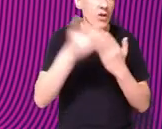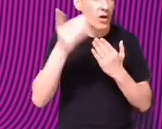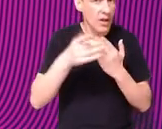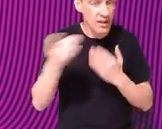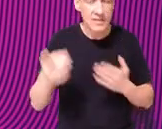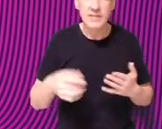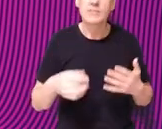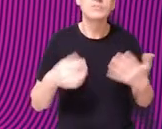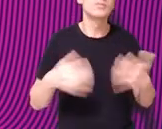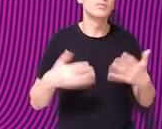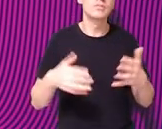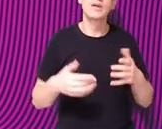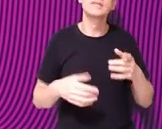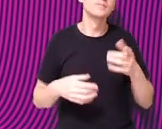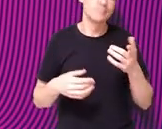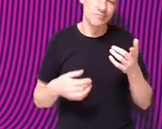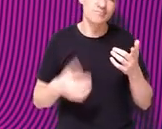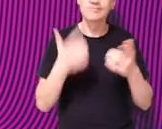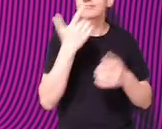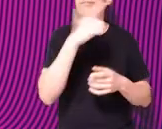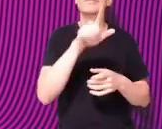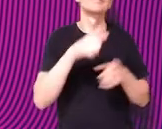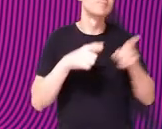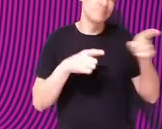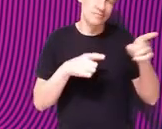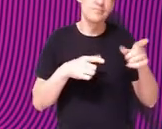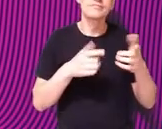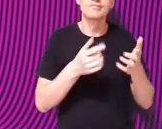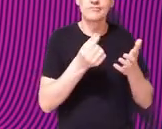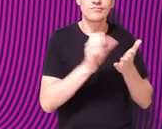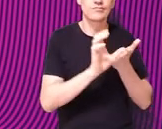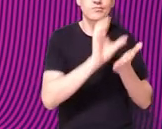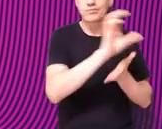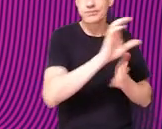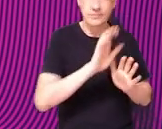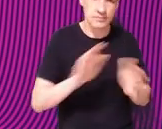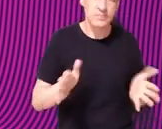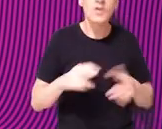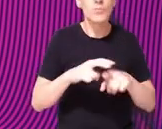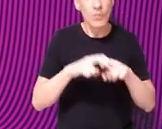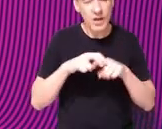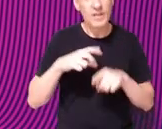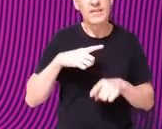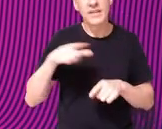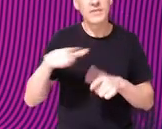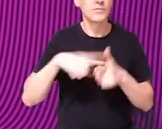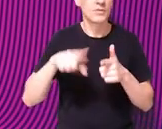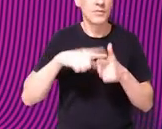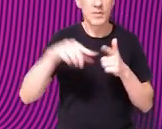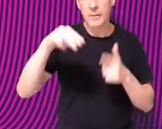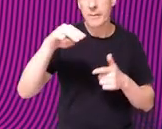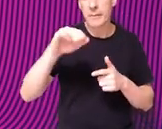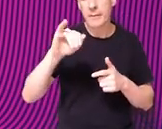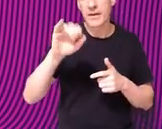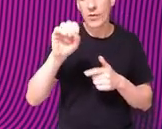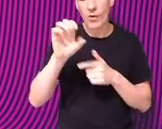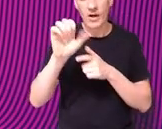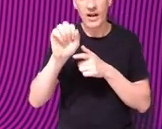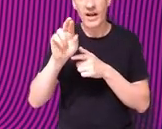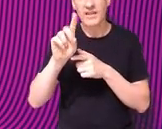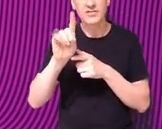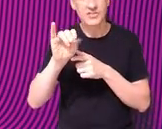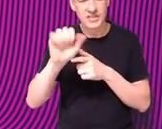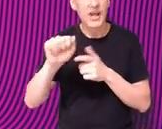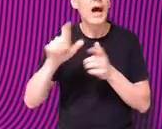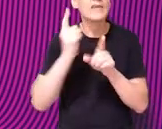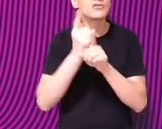vencido. E é um caso que é uma miocardite numa pessoa jovem, com retardo do diagnóstico. Então, o uso